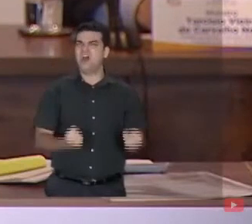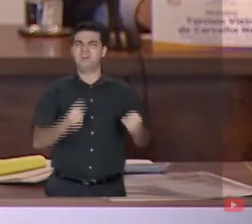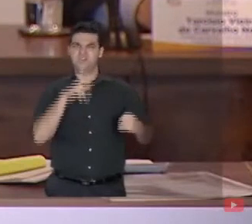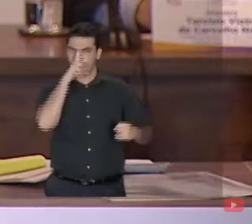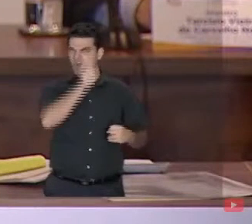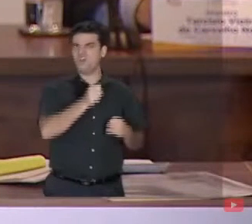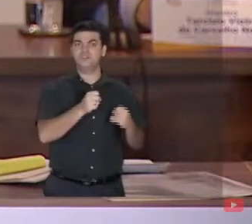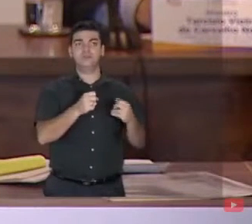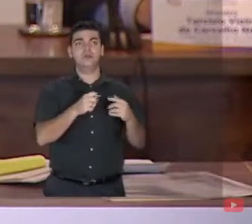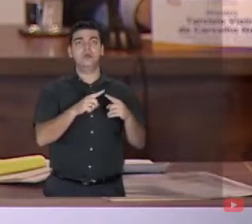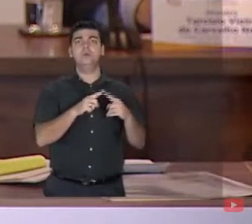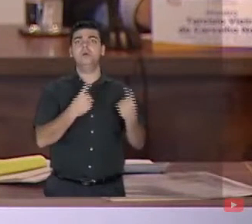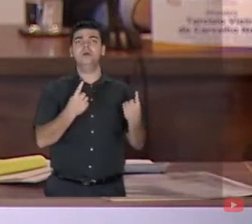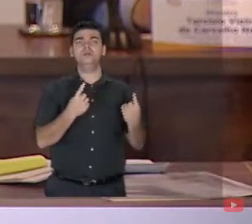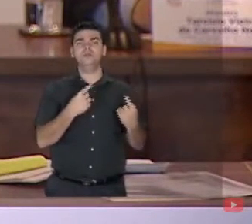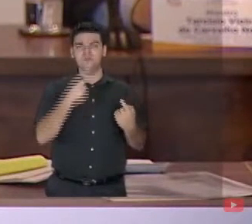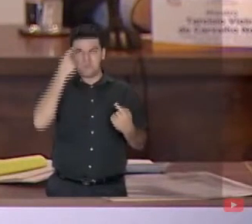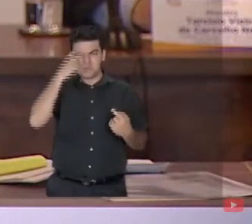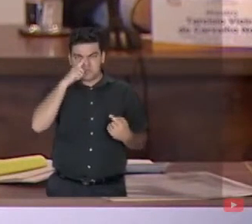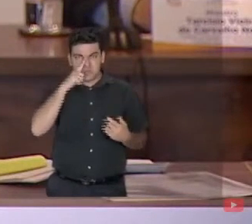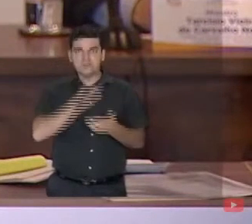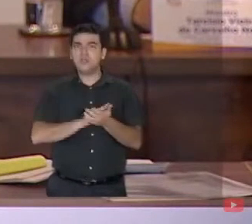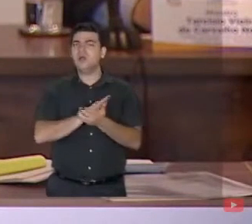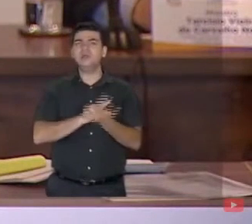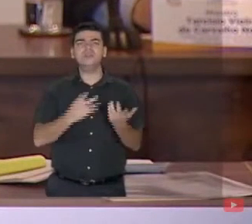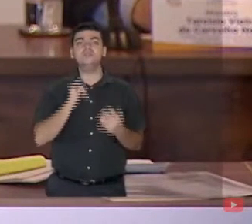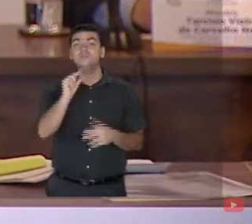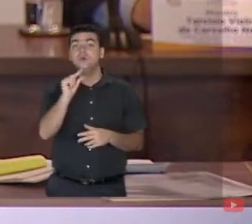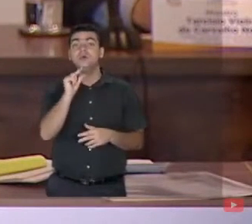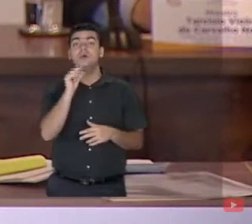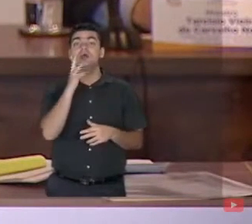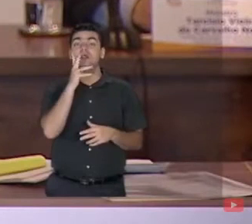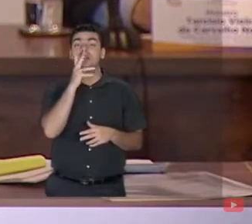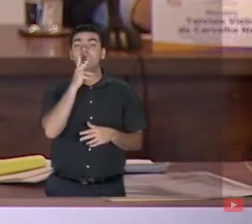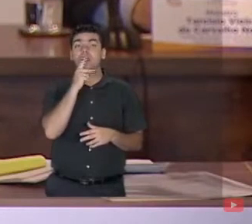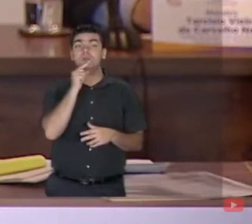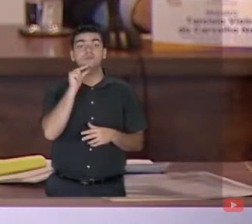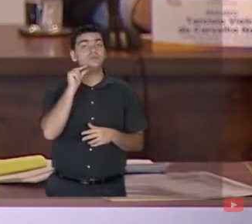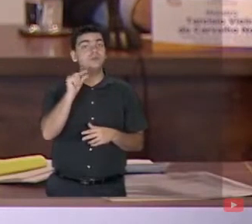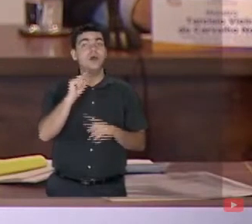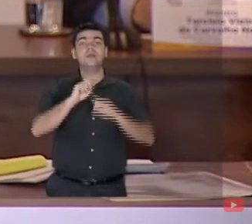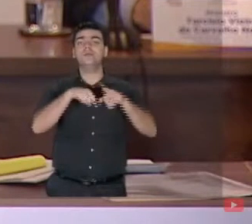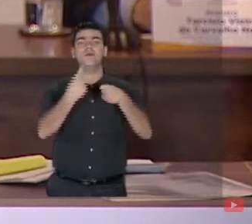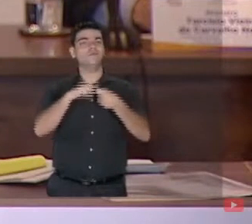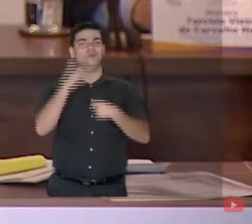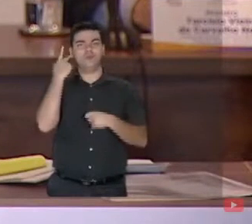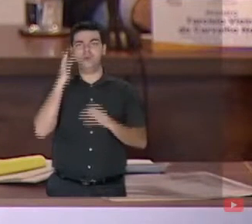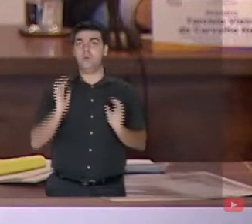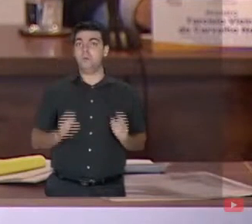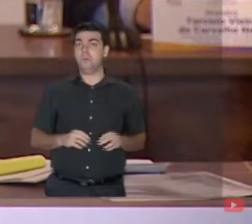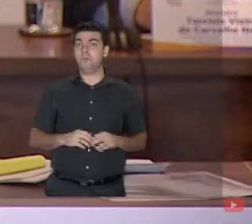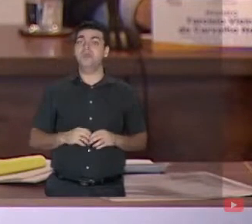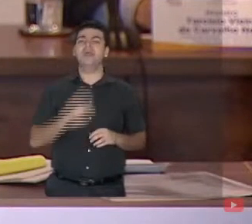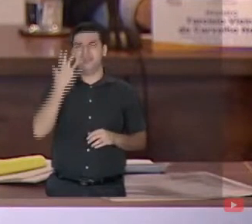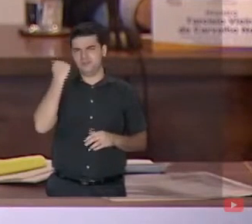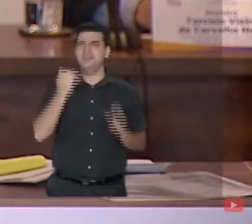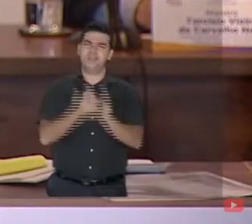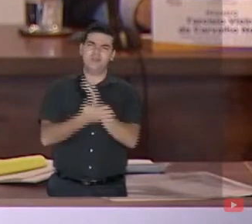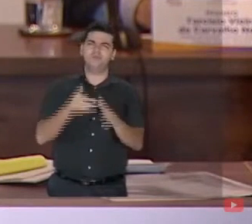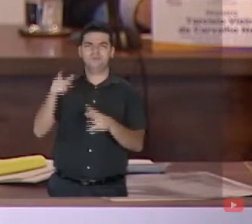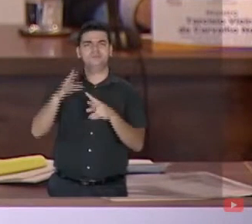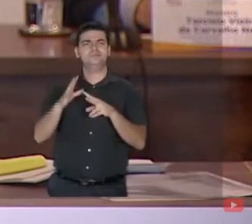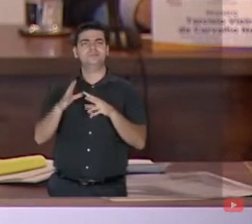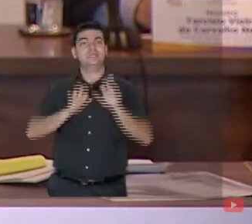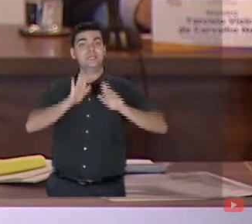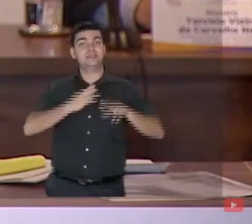também não teve nenhuma consequência grave, salvo para a compreensível ansiedade de candidatos e da